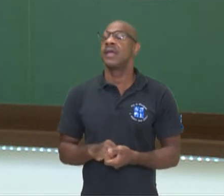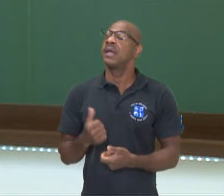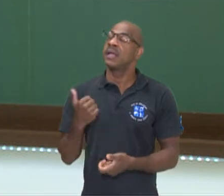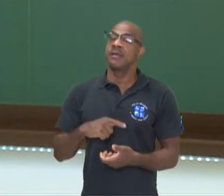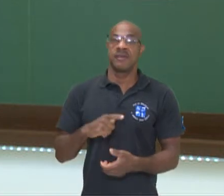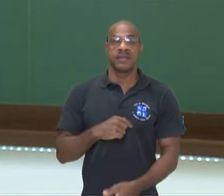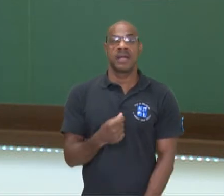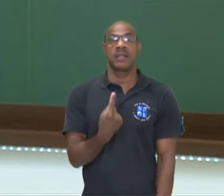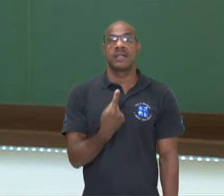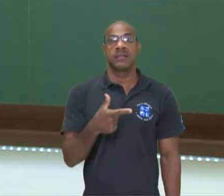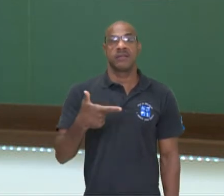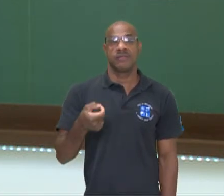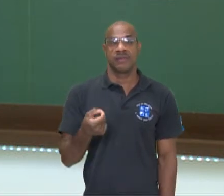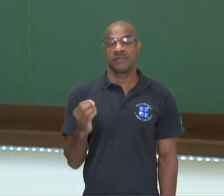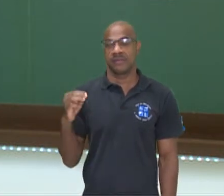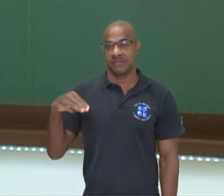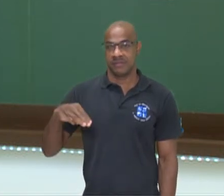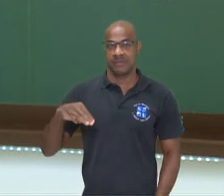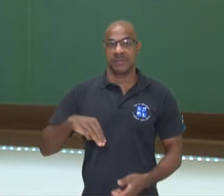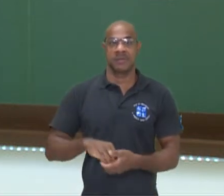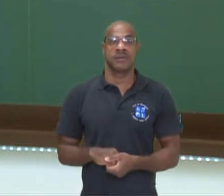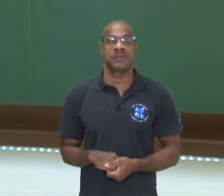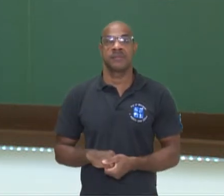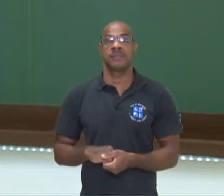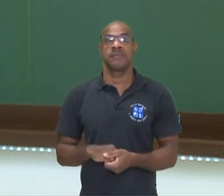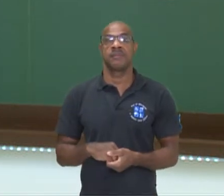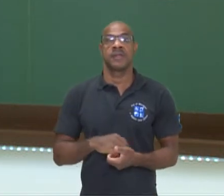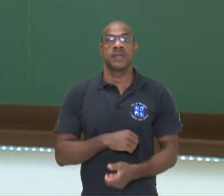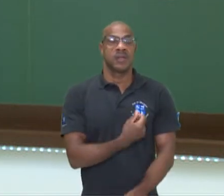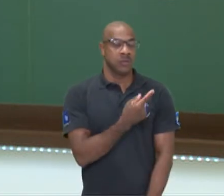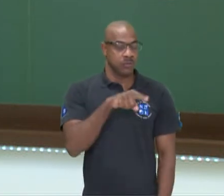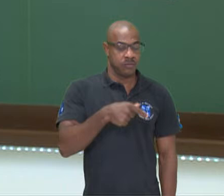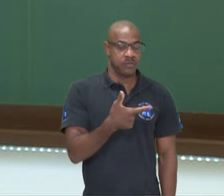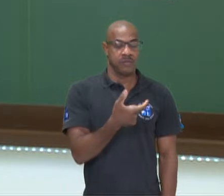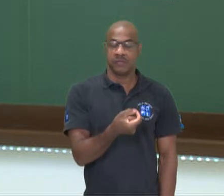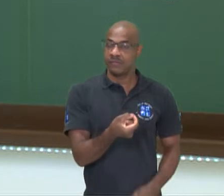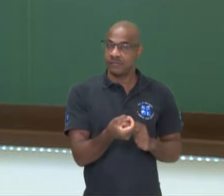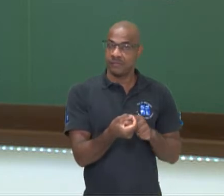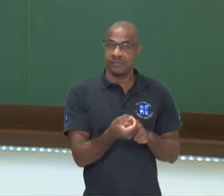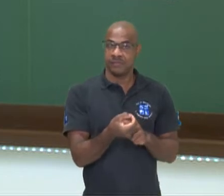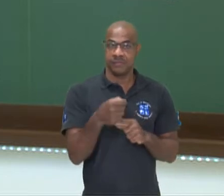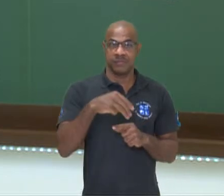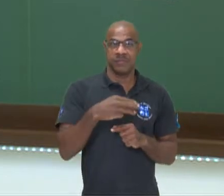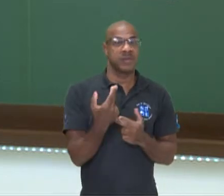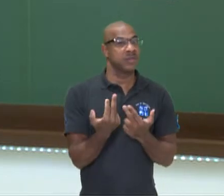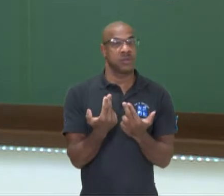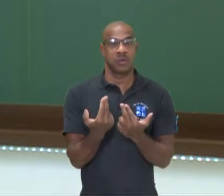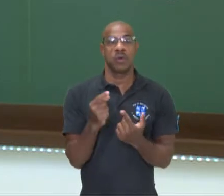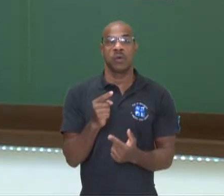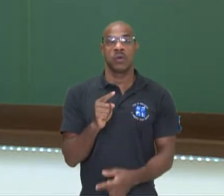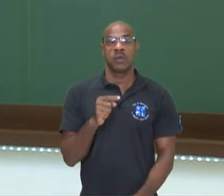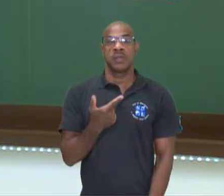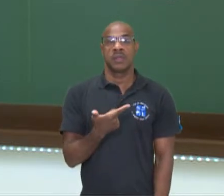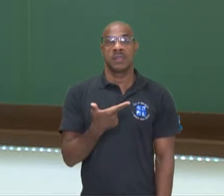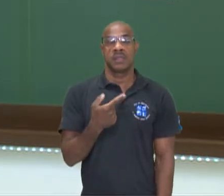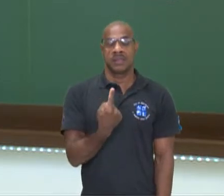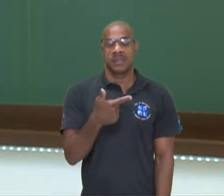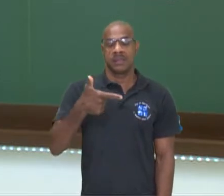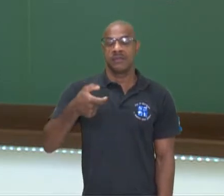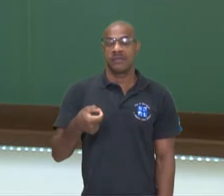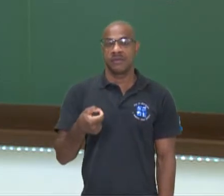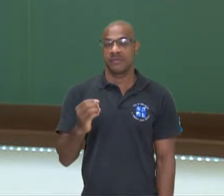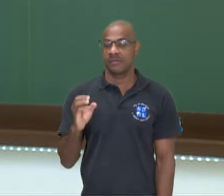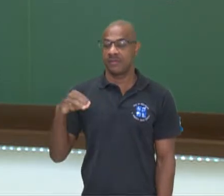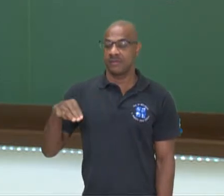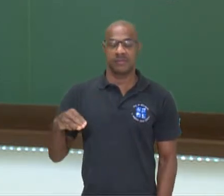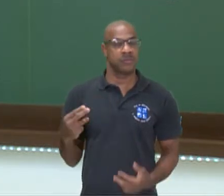120 centímetros. Então, 1,20 m, 1,20 metros, é a mesma coisa que 120